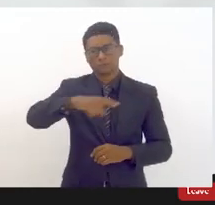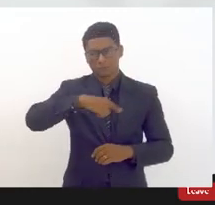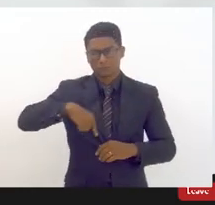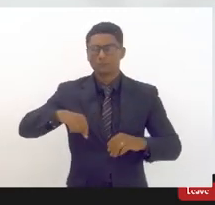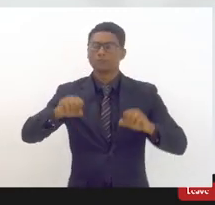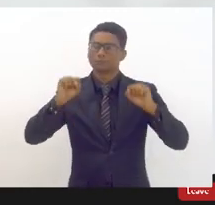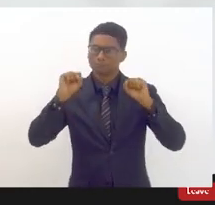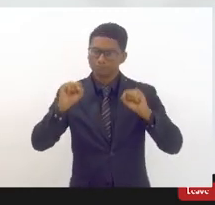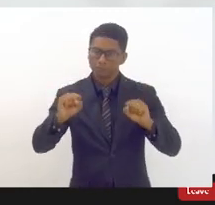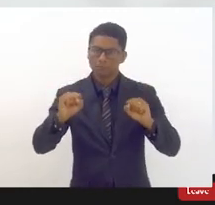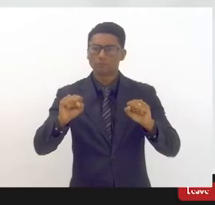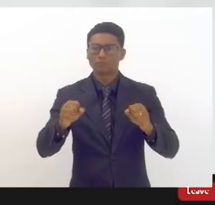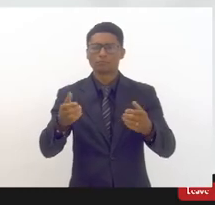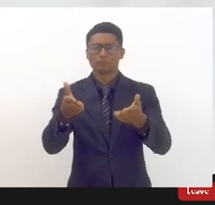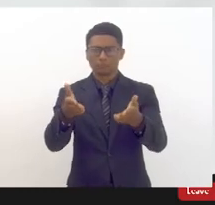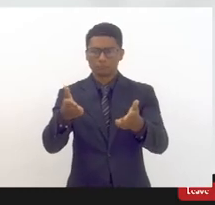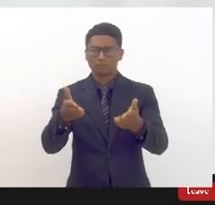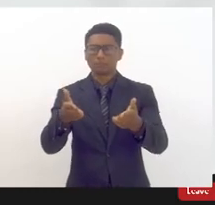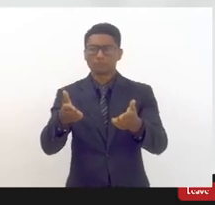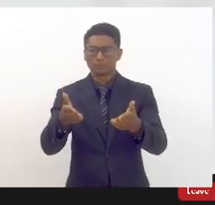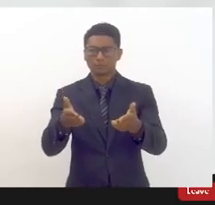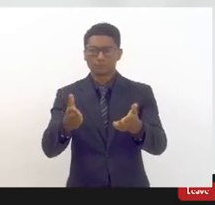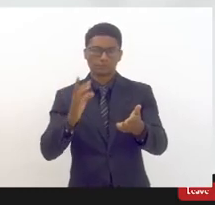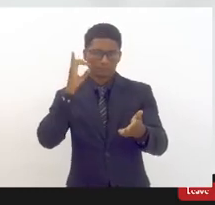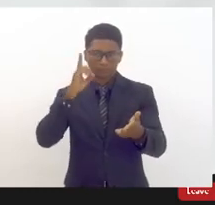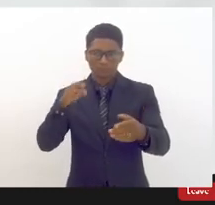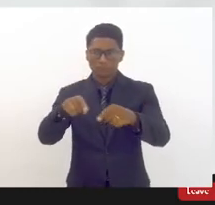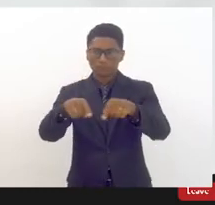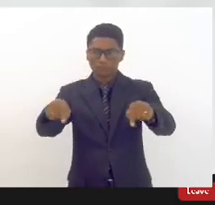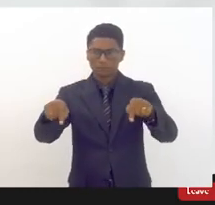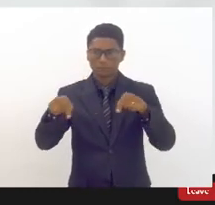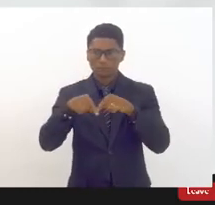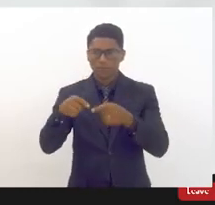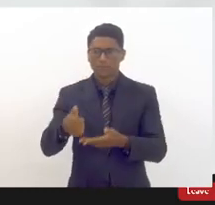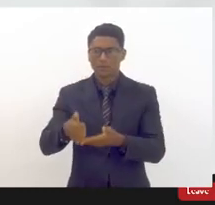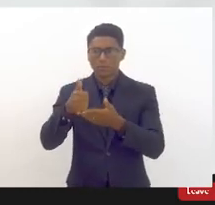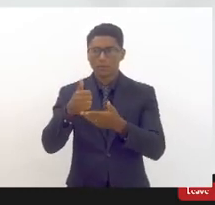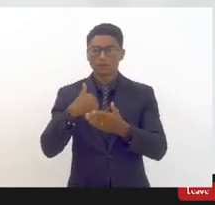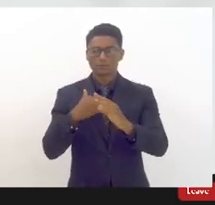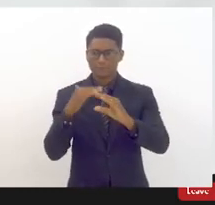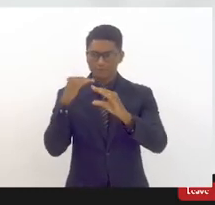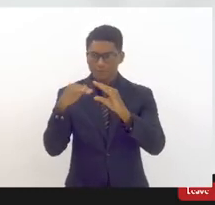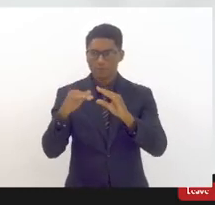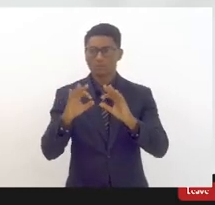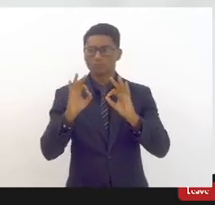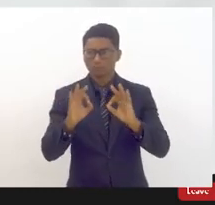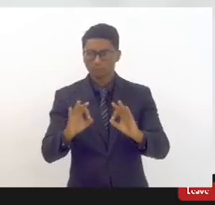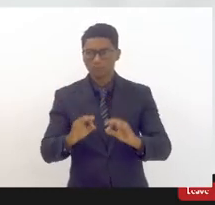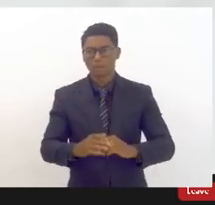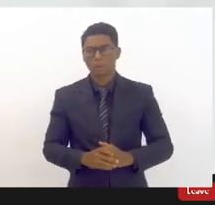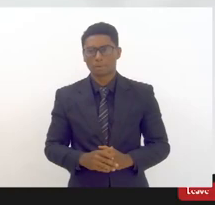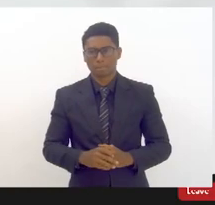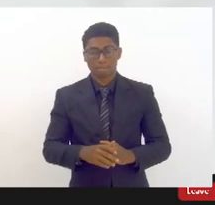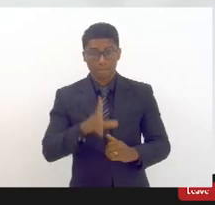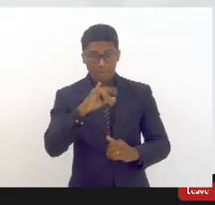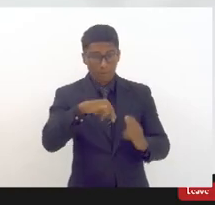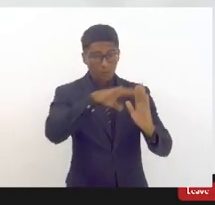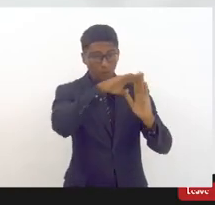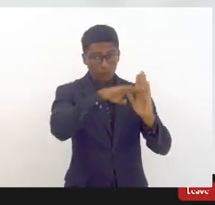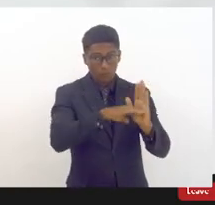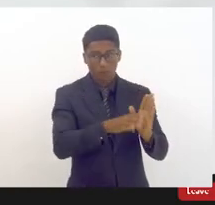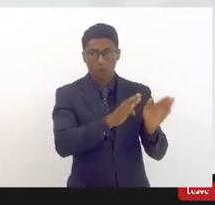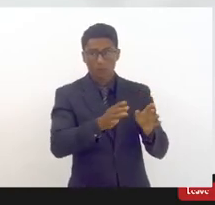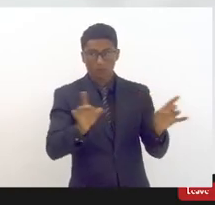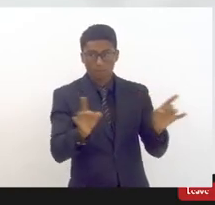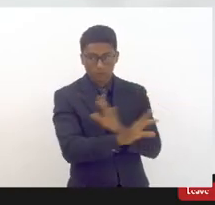entrar em contato com o gabinete da Vossa Excelência e encaminhar tão logo a gente tem aí o cronograma fechado